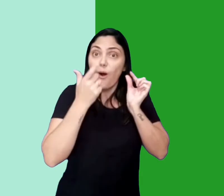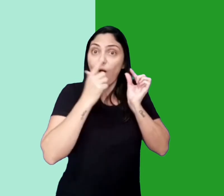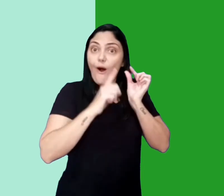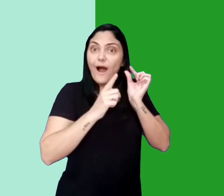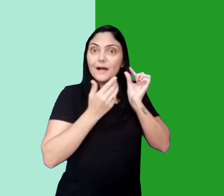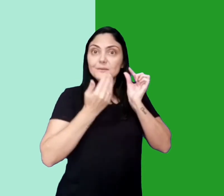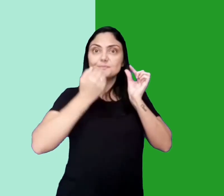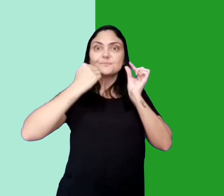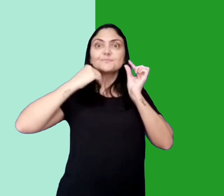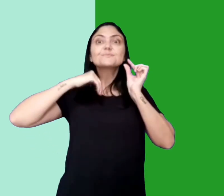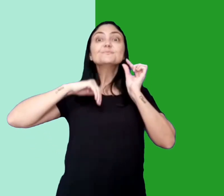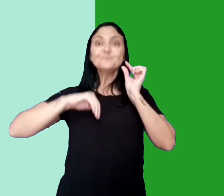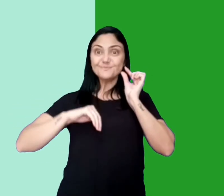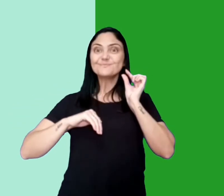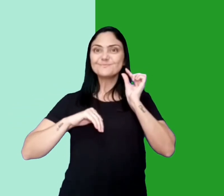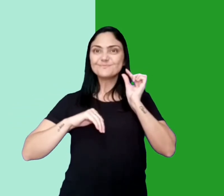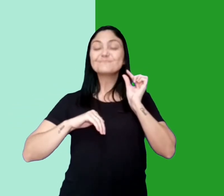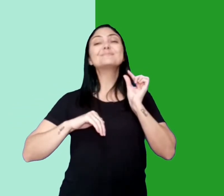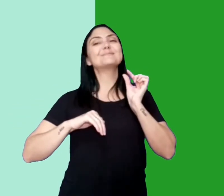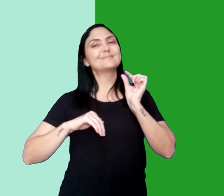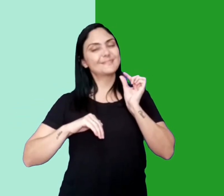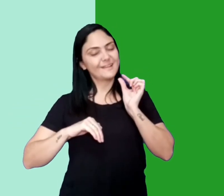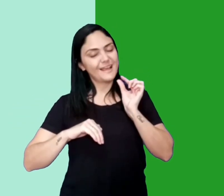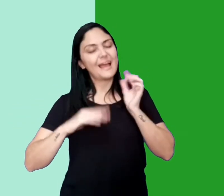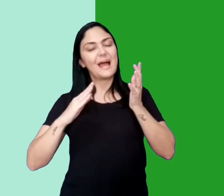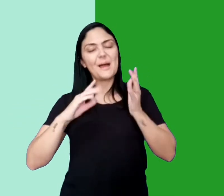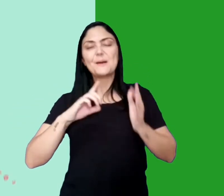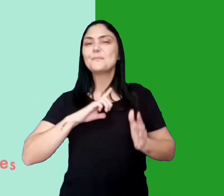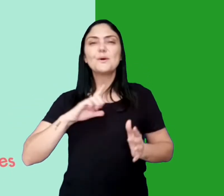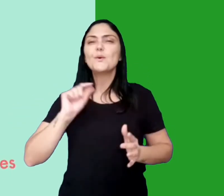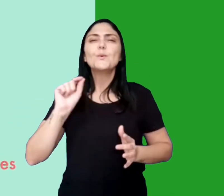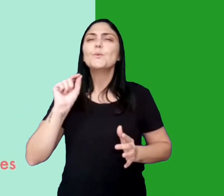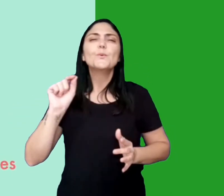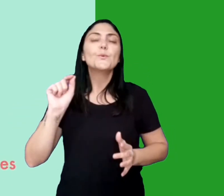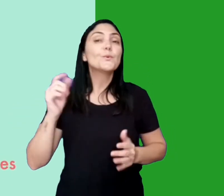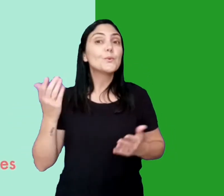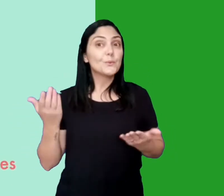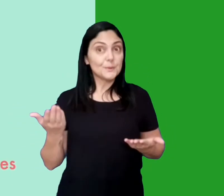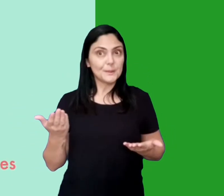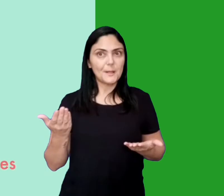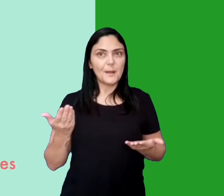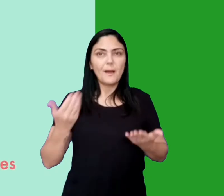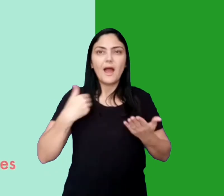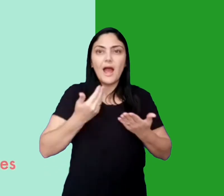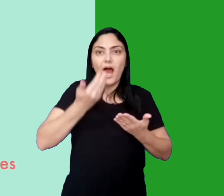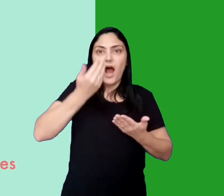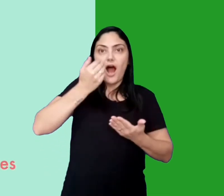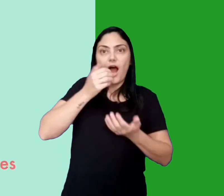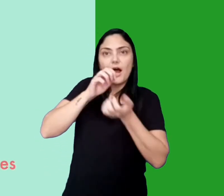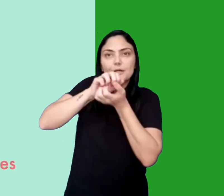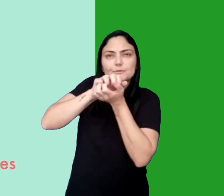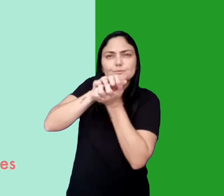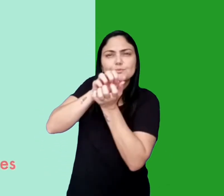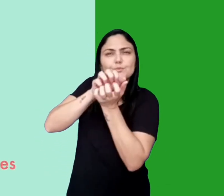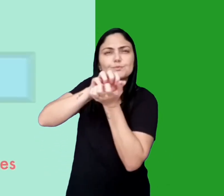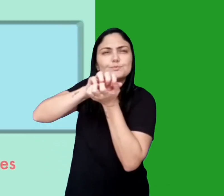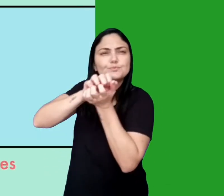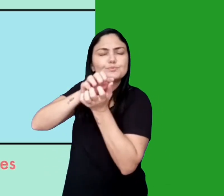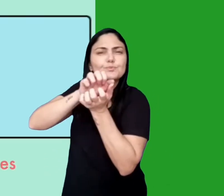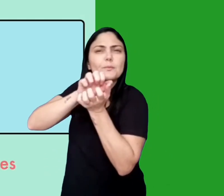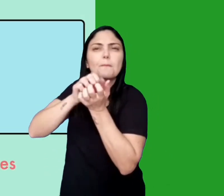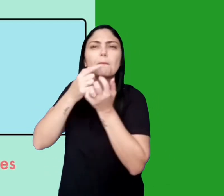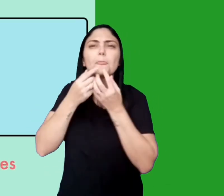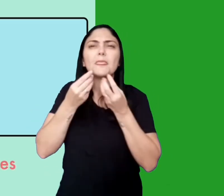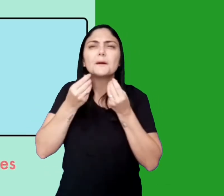sim podermos engolir com facilidade. Só que nesse processo também acontece uma coisa bem interessante. À medida que mastigamos o